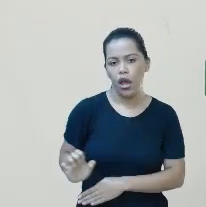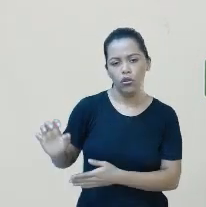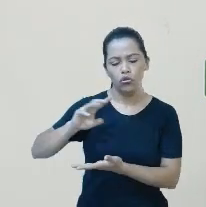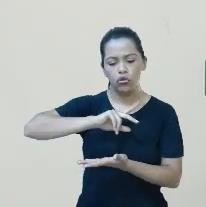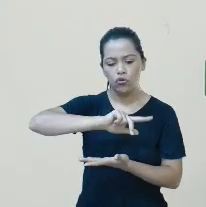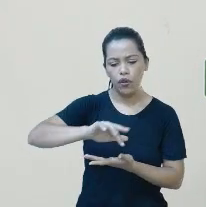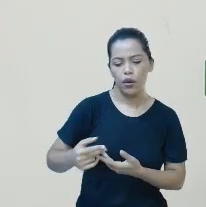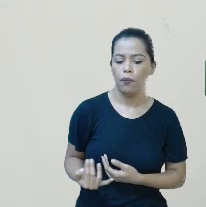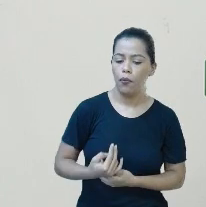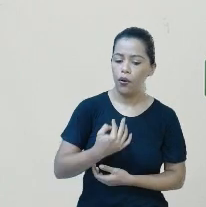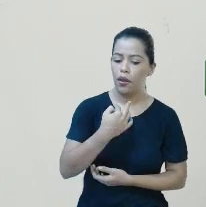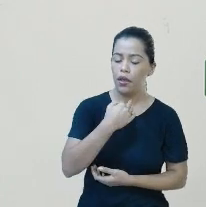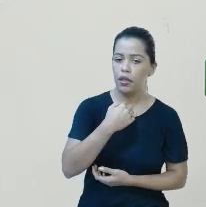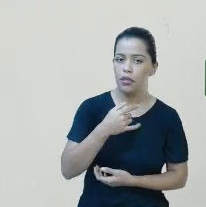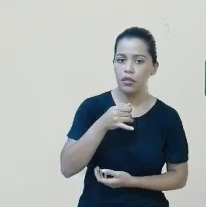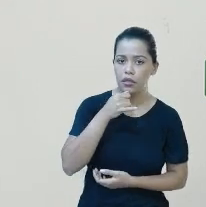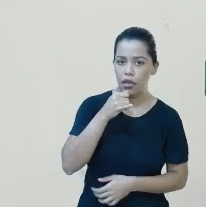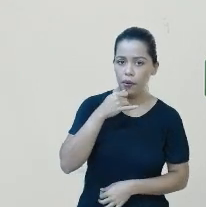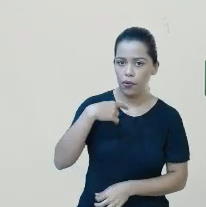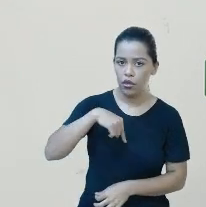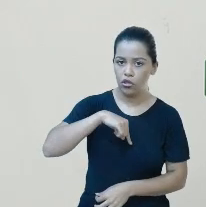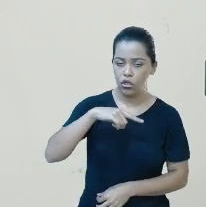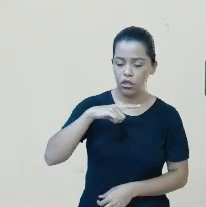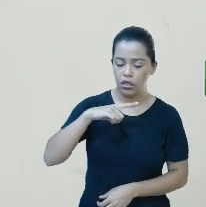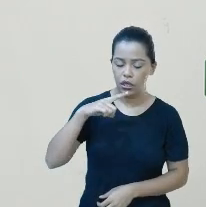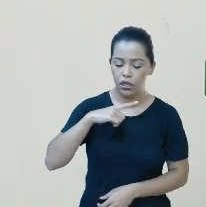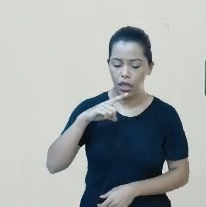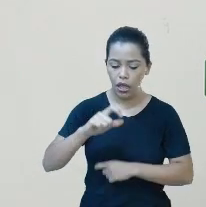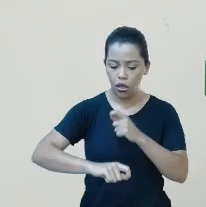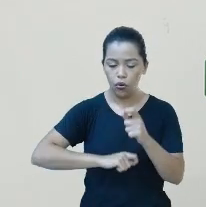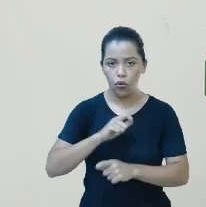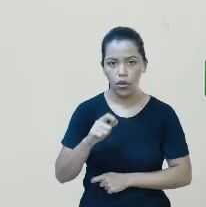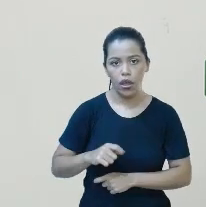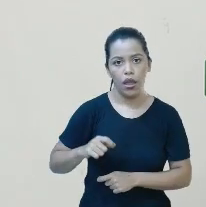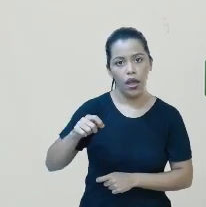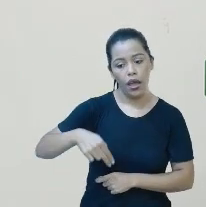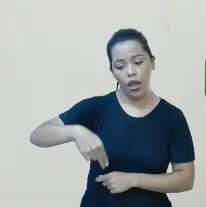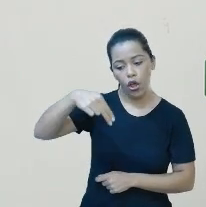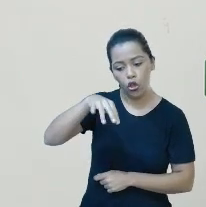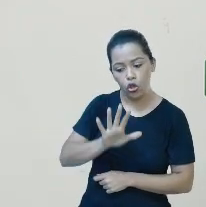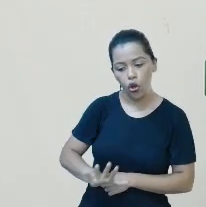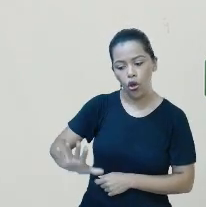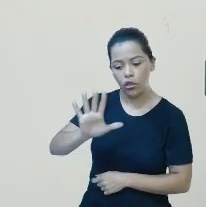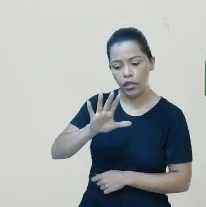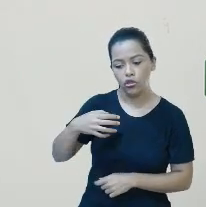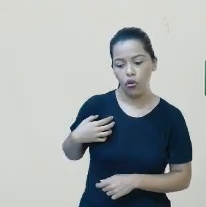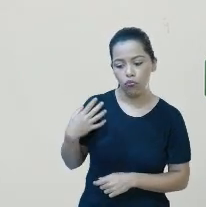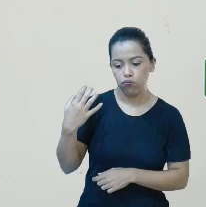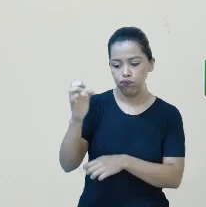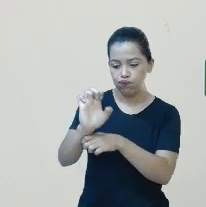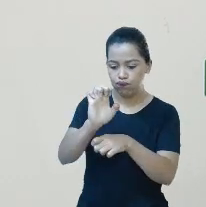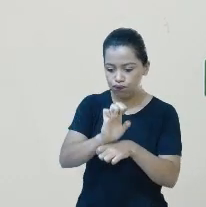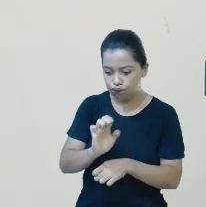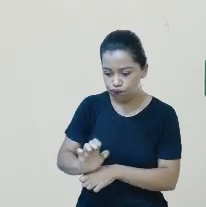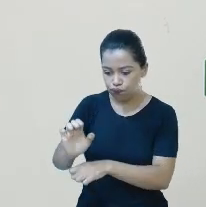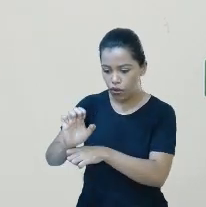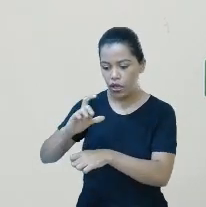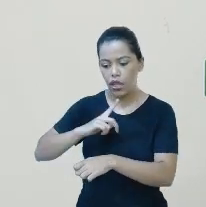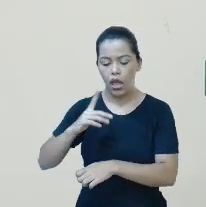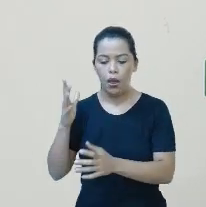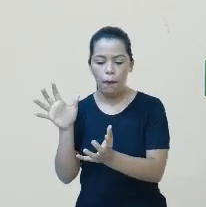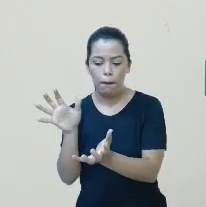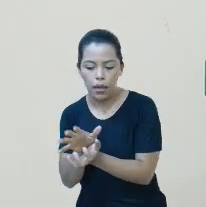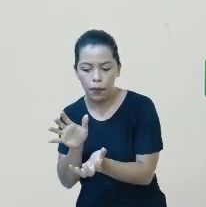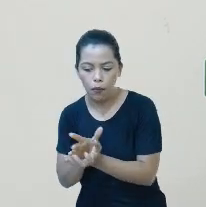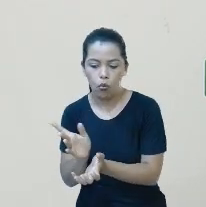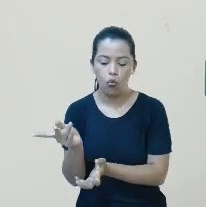estamos na região nordeste, temos Pernambuco, Paraíba, Bahia, são as unidades federativas. Vai uma dica.